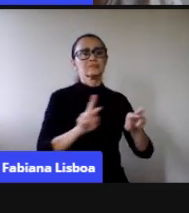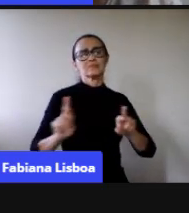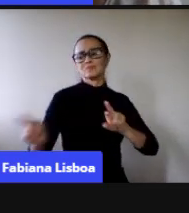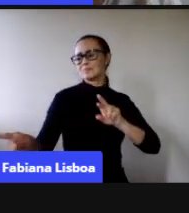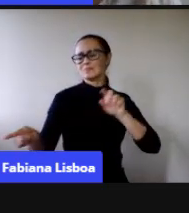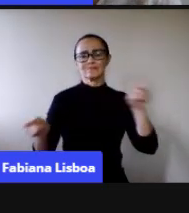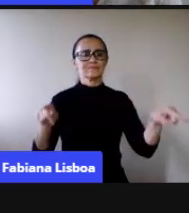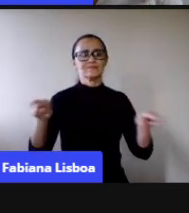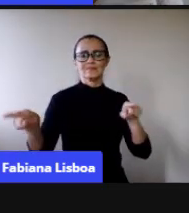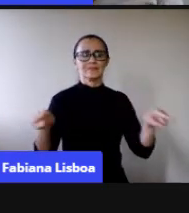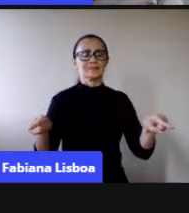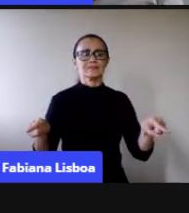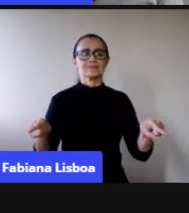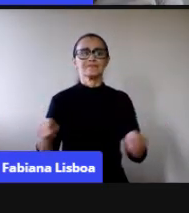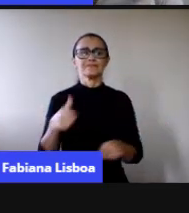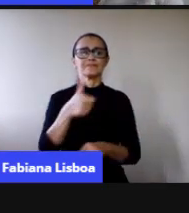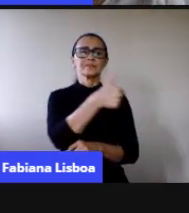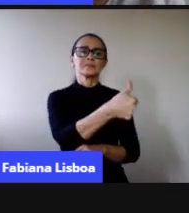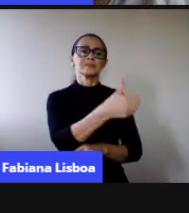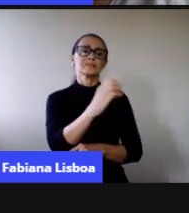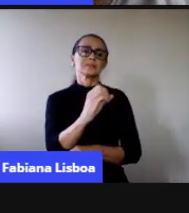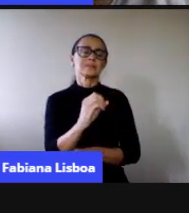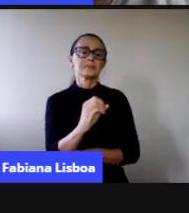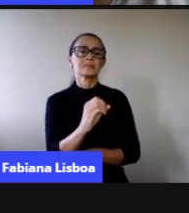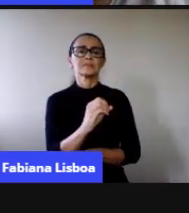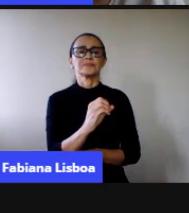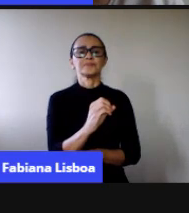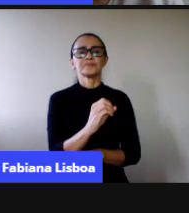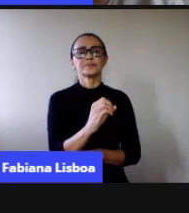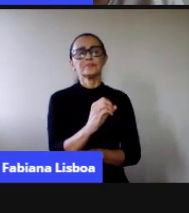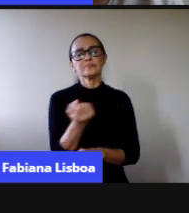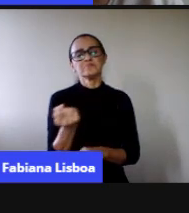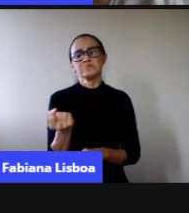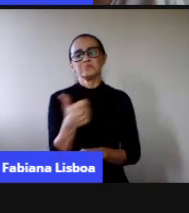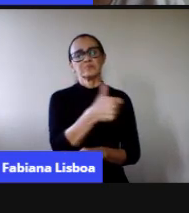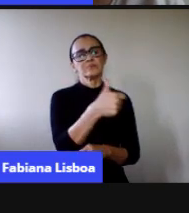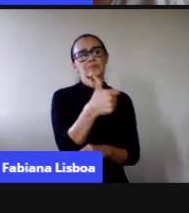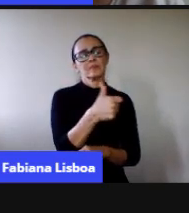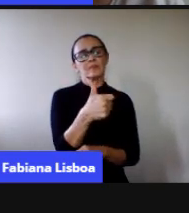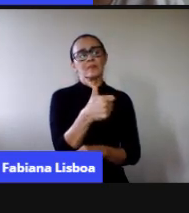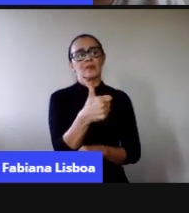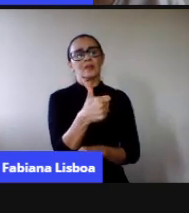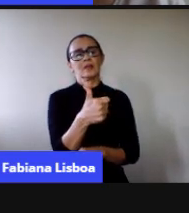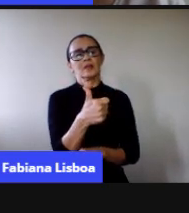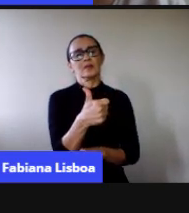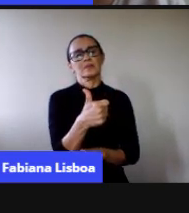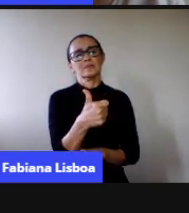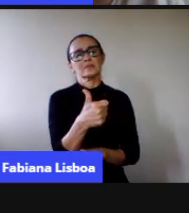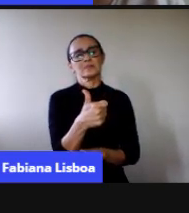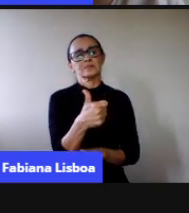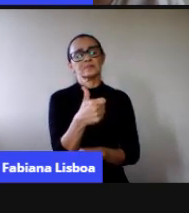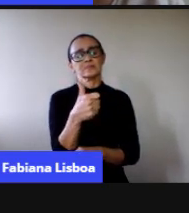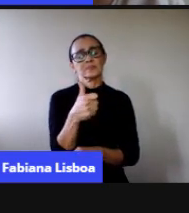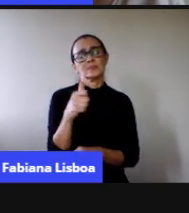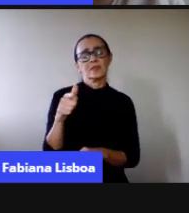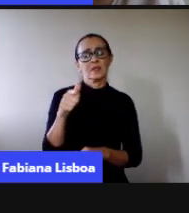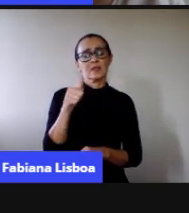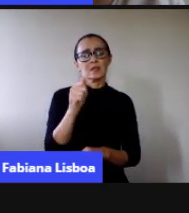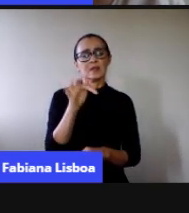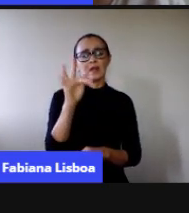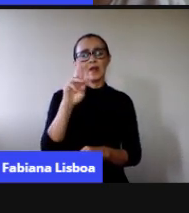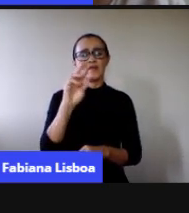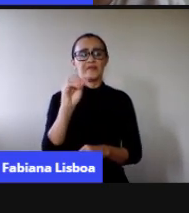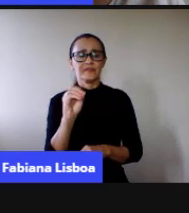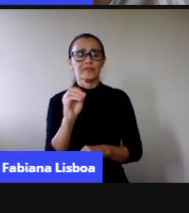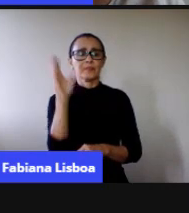A Lei 10.000, no primeiro momento, ela tratava apenas da questão afro-brasileira, que é de